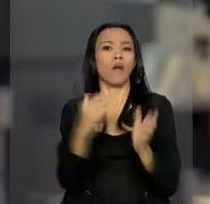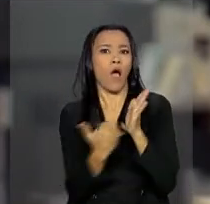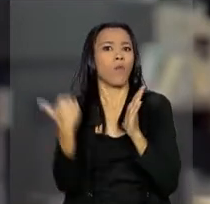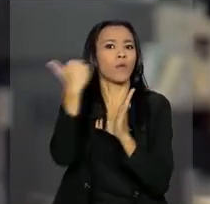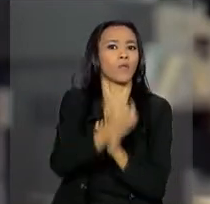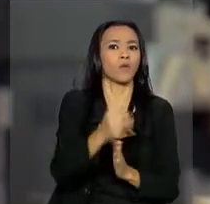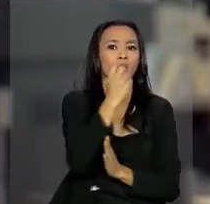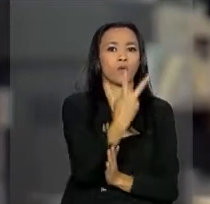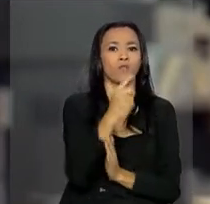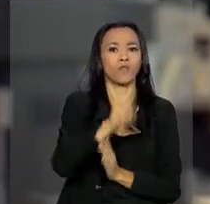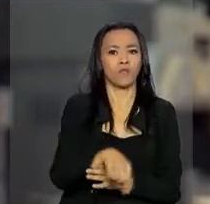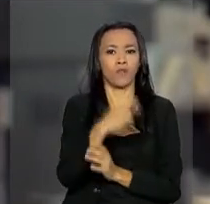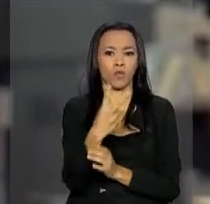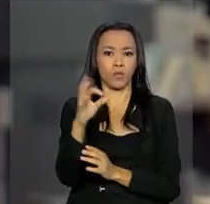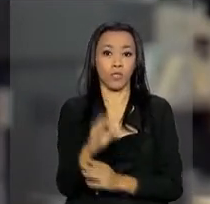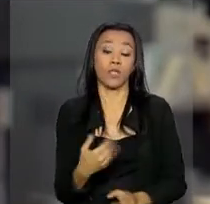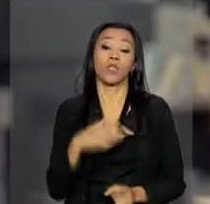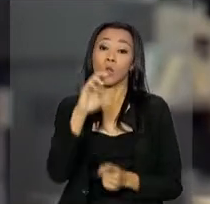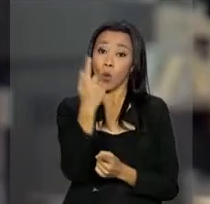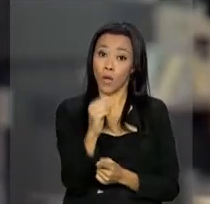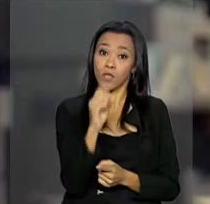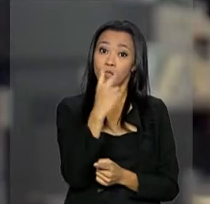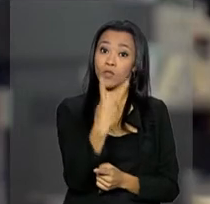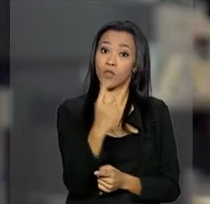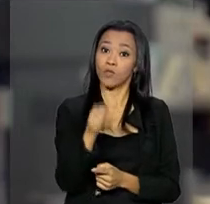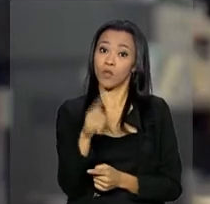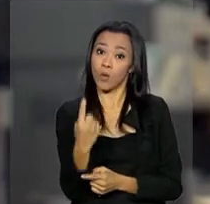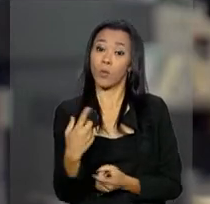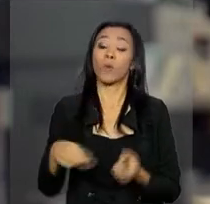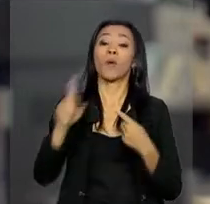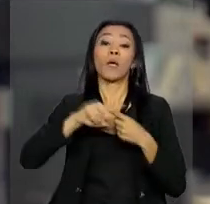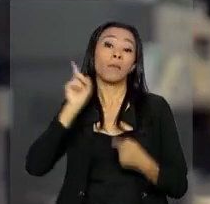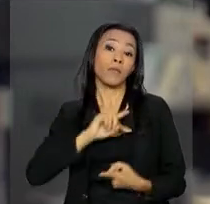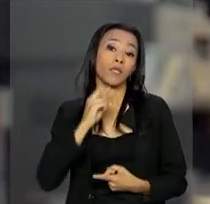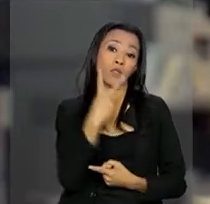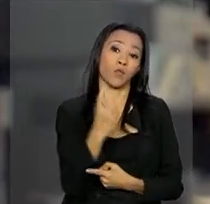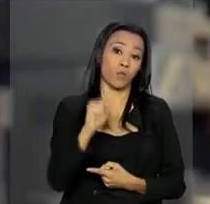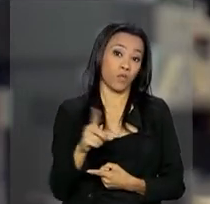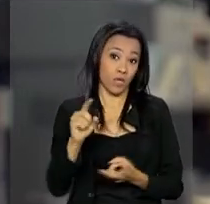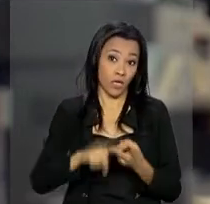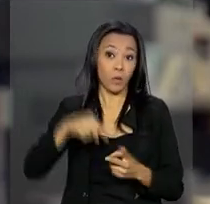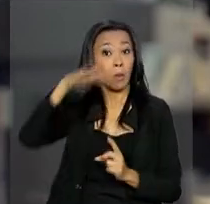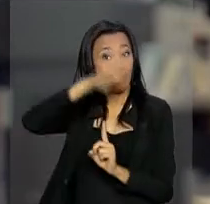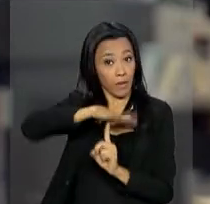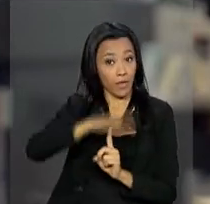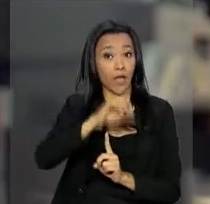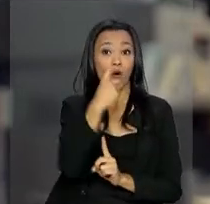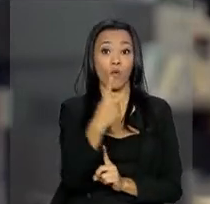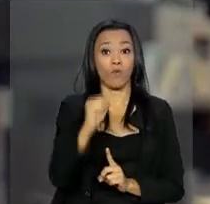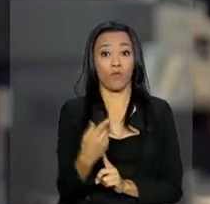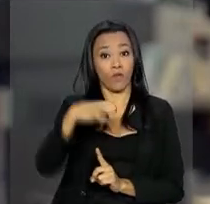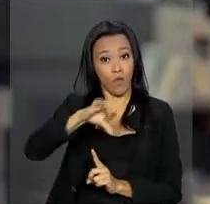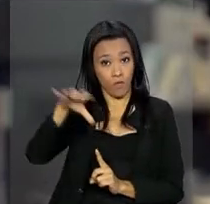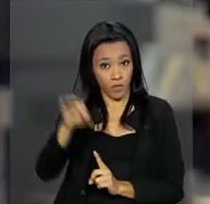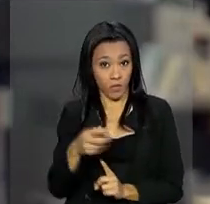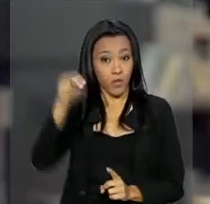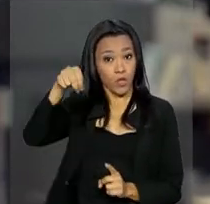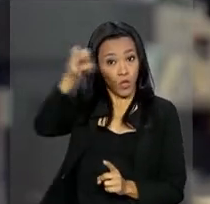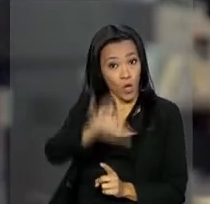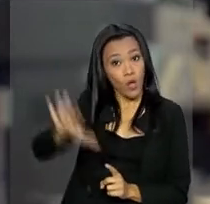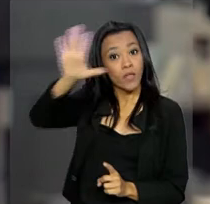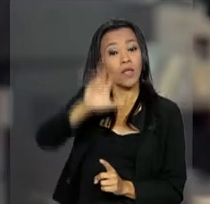2,2 por cento cada goiás 2,1 por cento e minas gerais 2% paraná 1,9 por cento a região nordeste